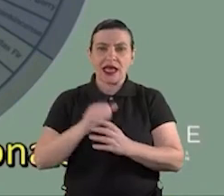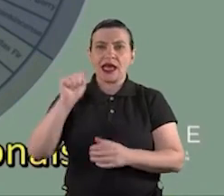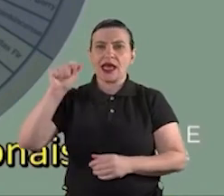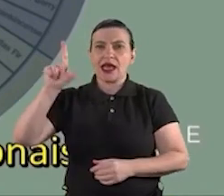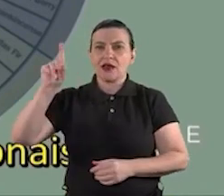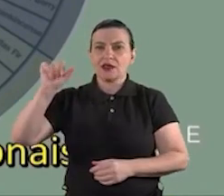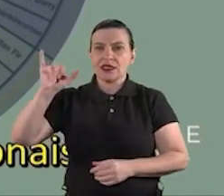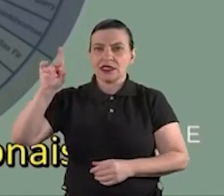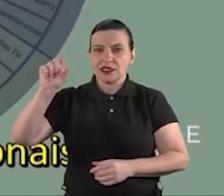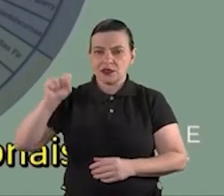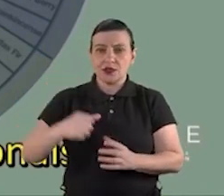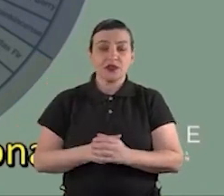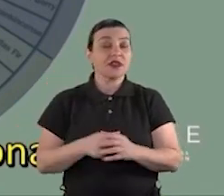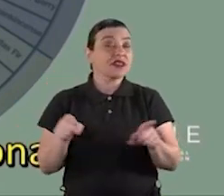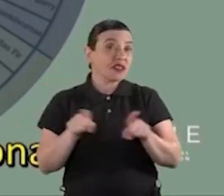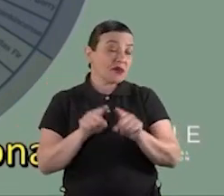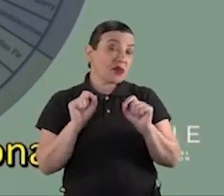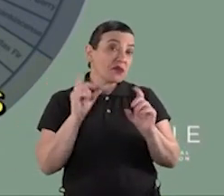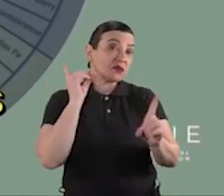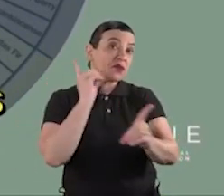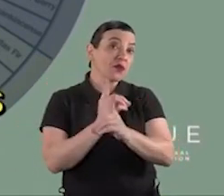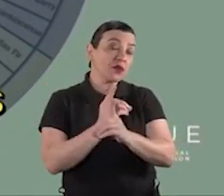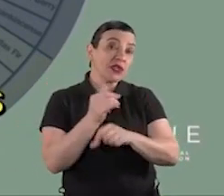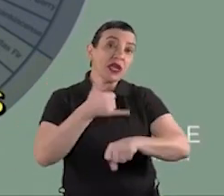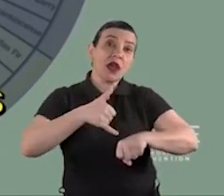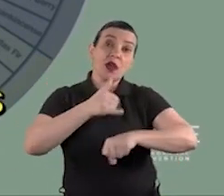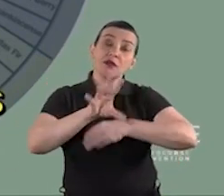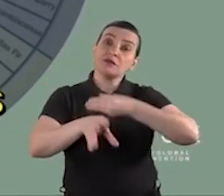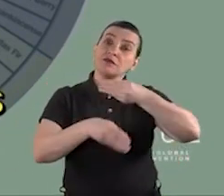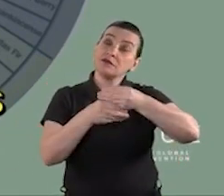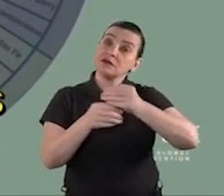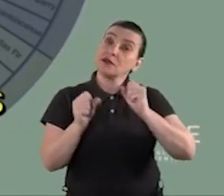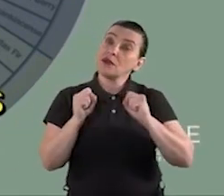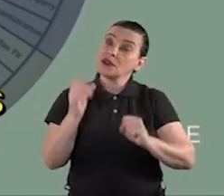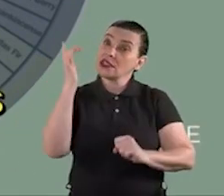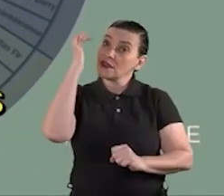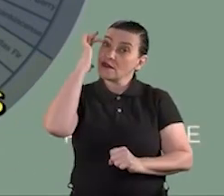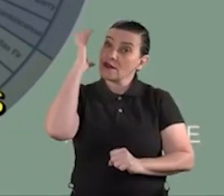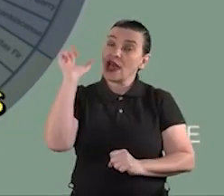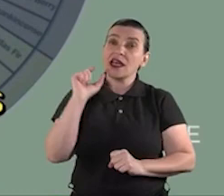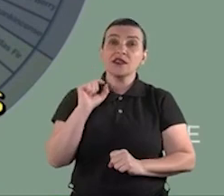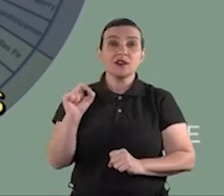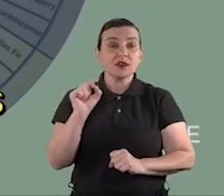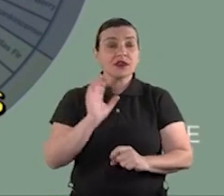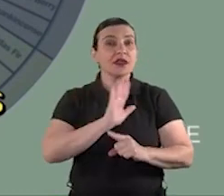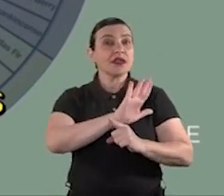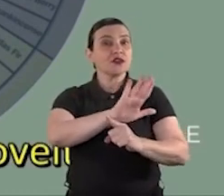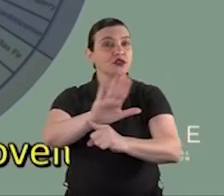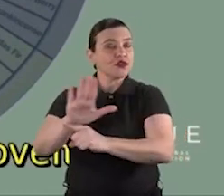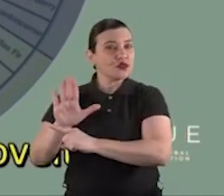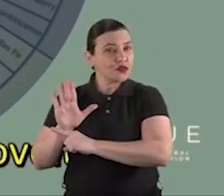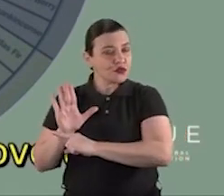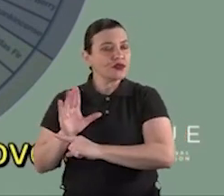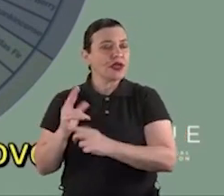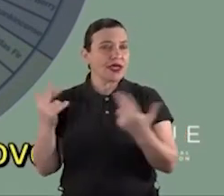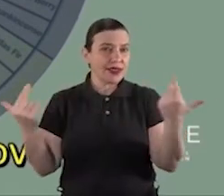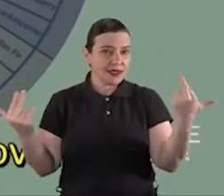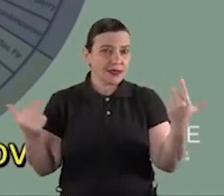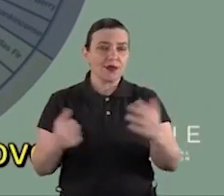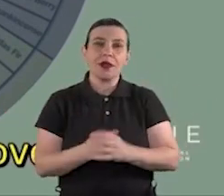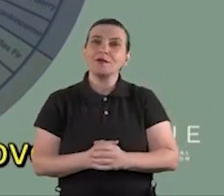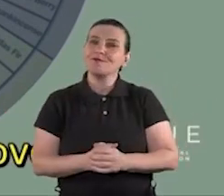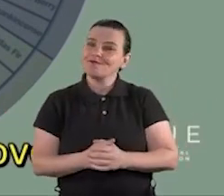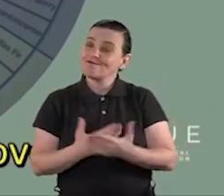de aldeídos da roda Mas você também notará que olhos adicionais poderiam ser facilmente considerados para um benefício semelhante